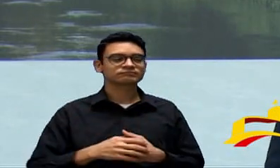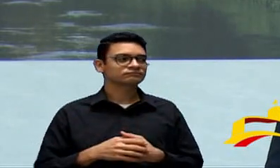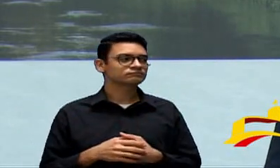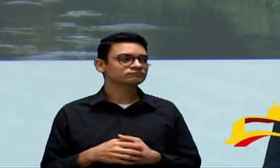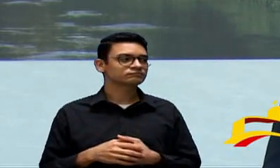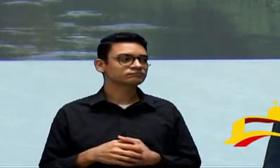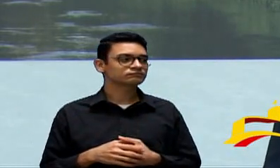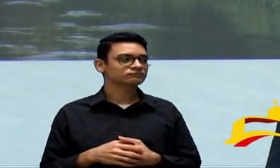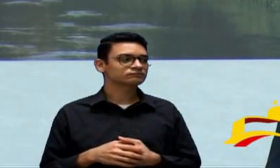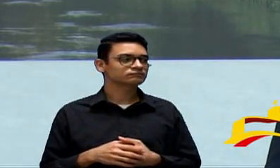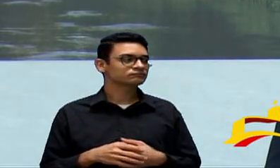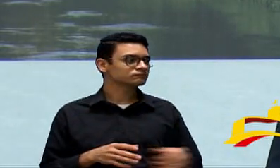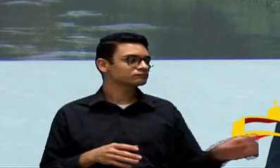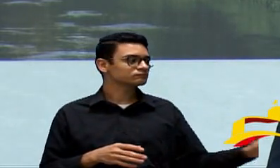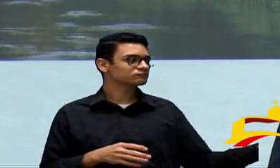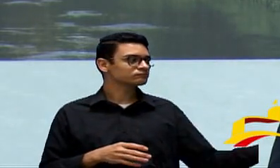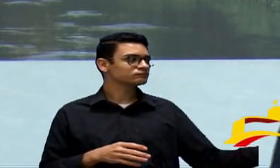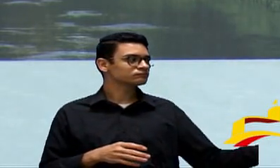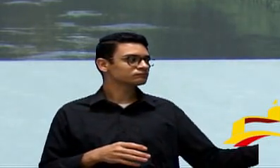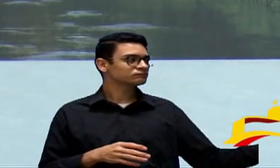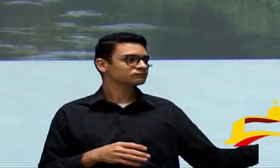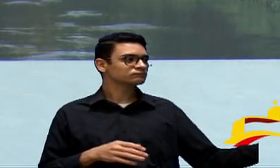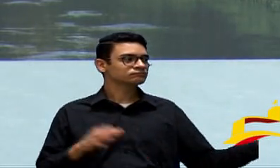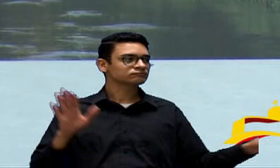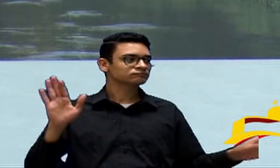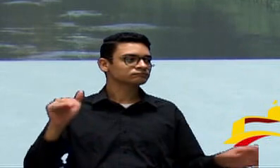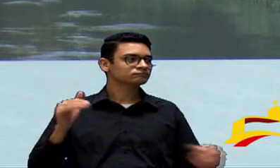Rodrigo? Ô, Rodrigo,